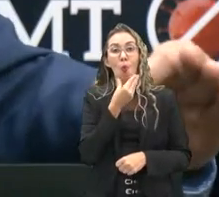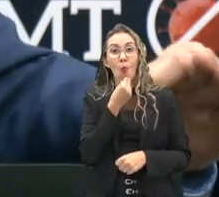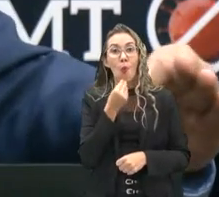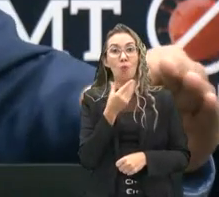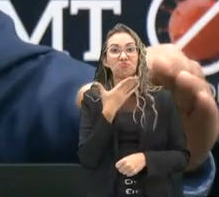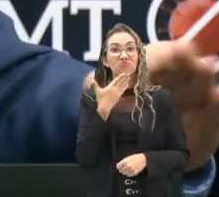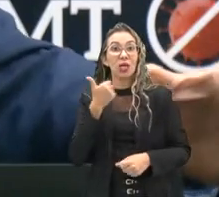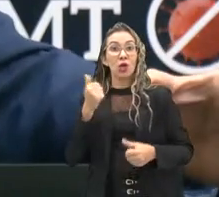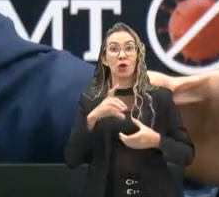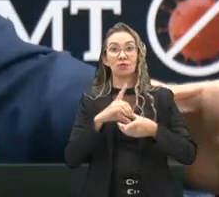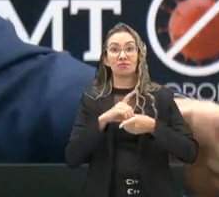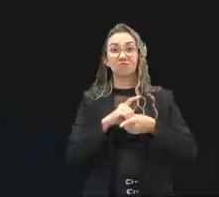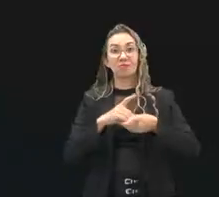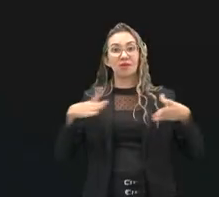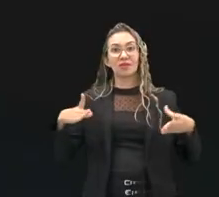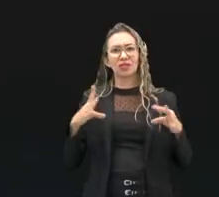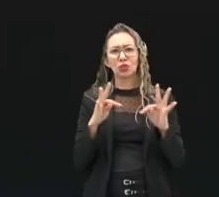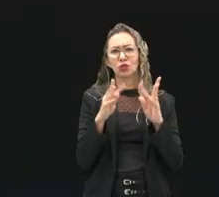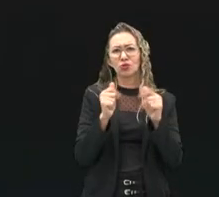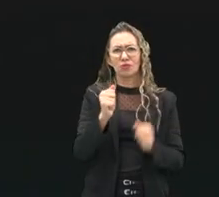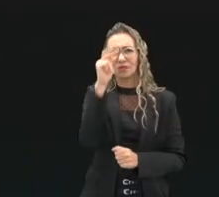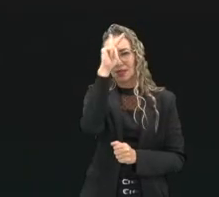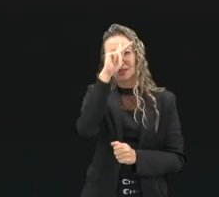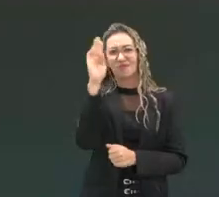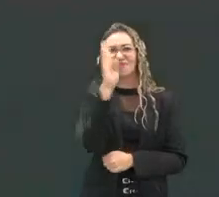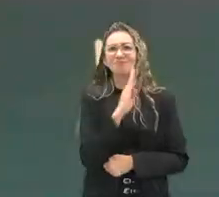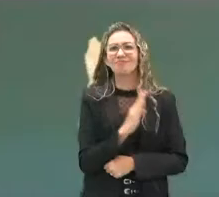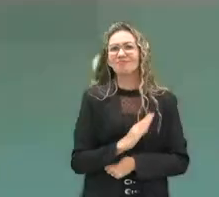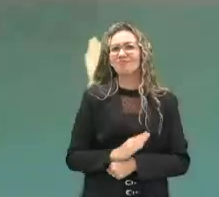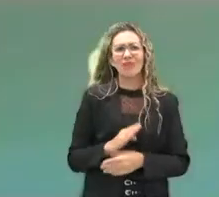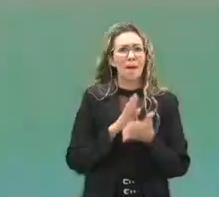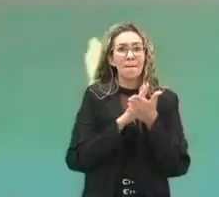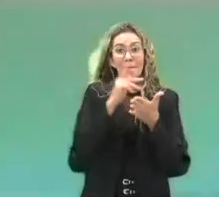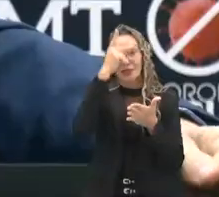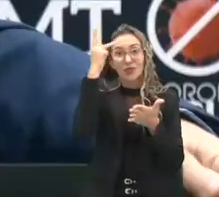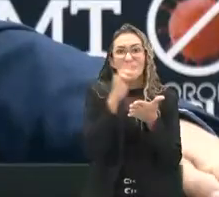Ninguém se compara a Juscelino Kubitschek. Quando ele assume